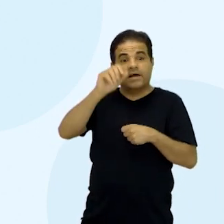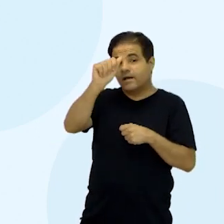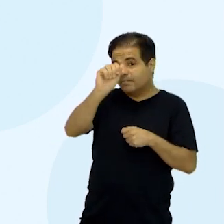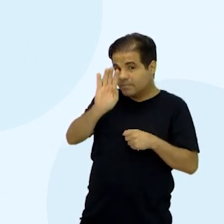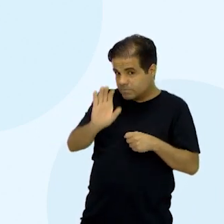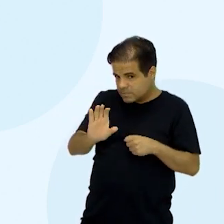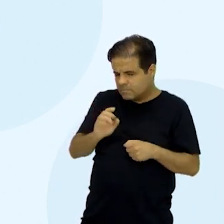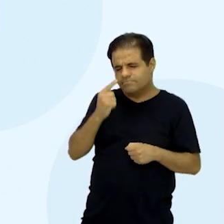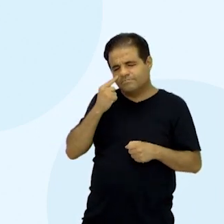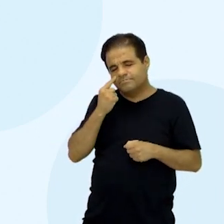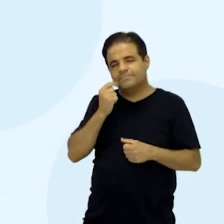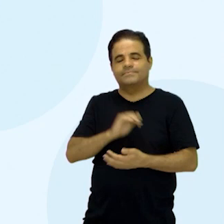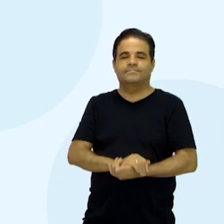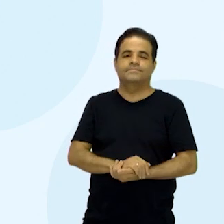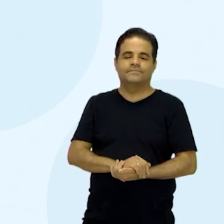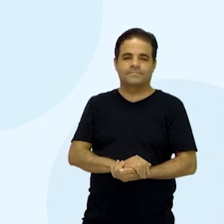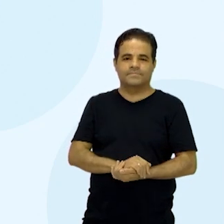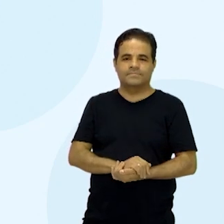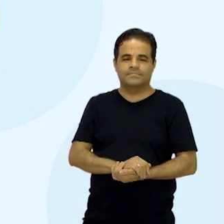C, gente? Vamos lá, então?